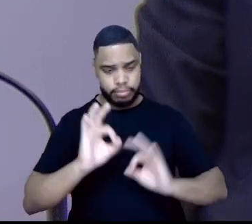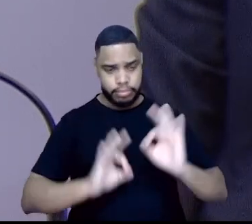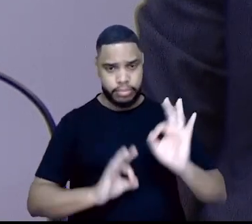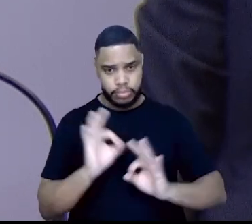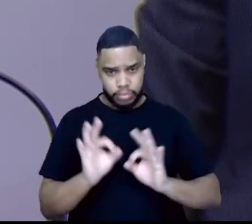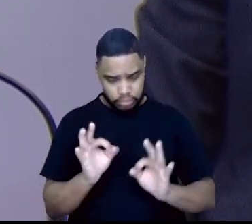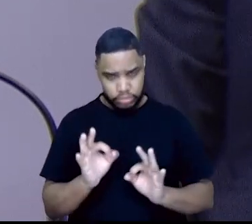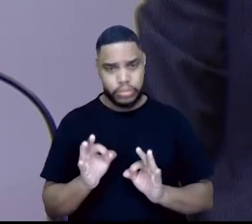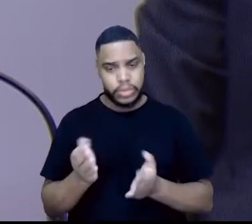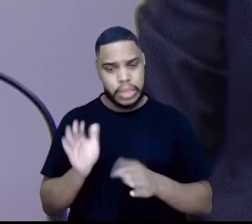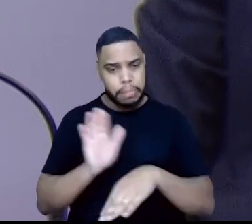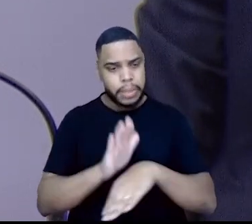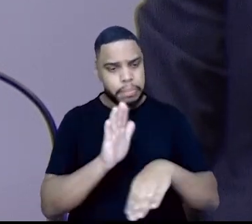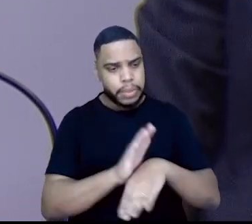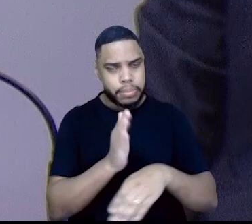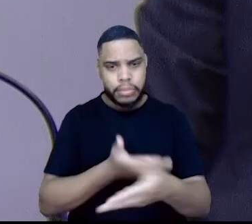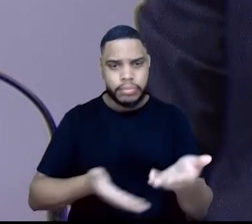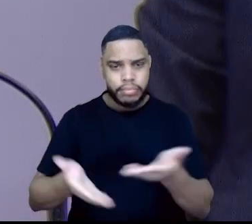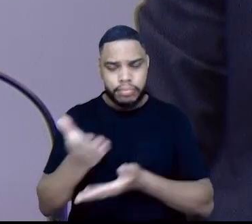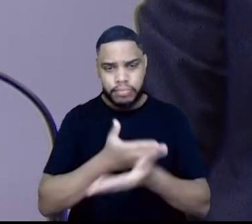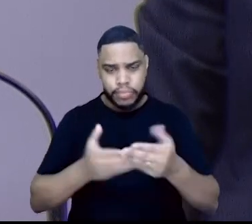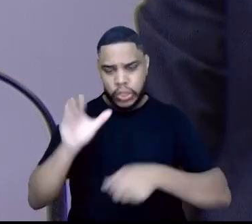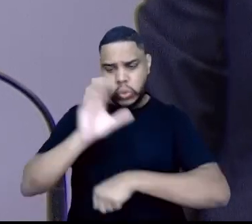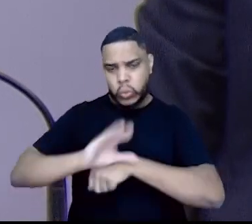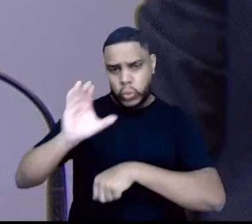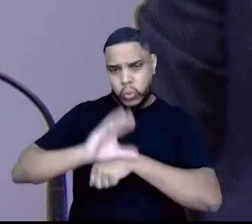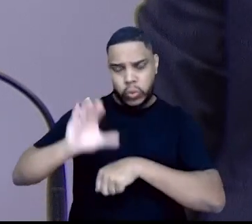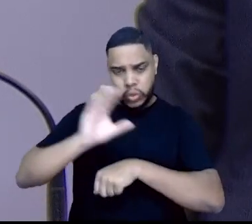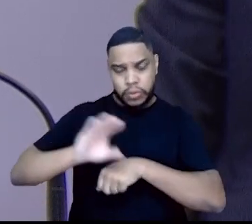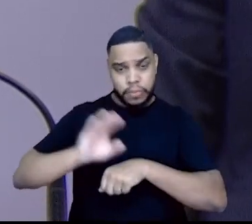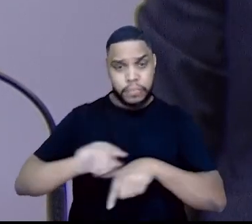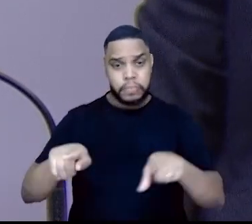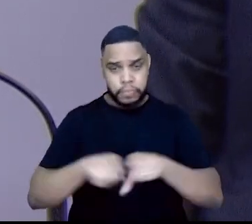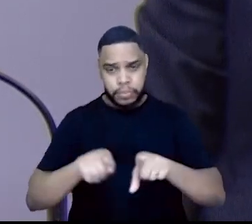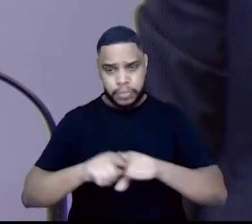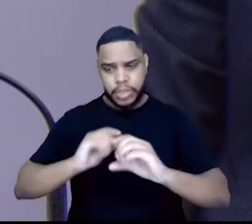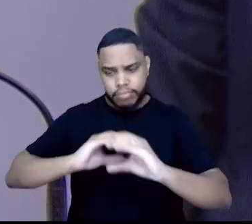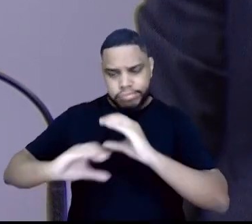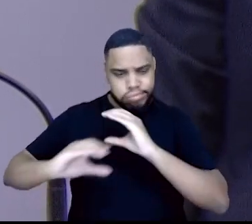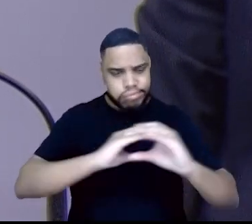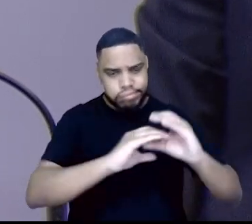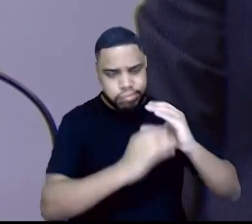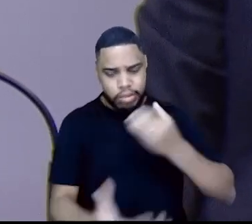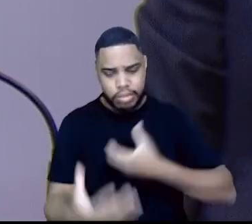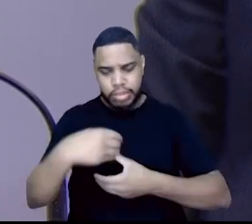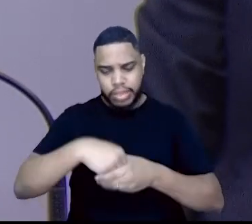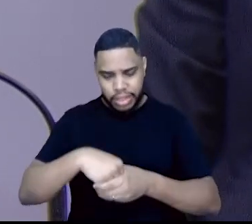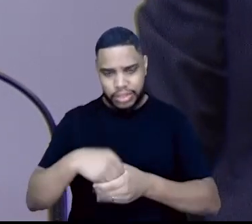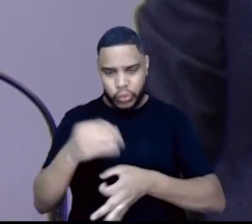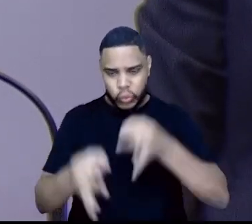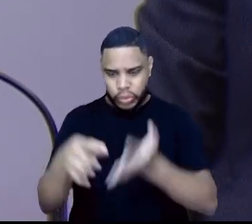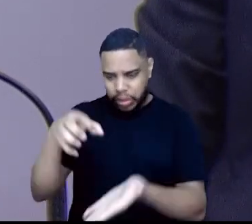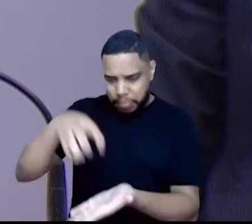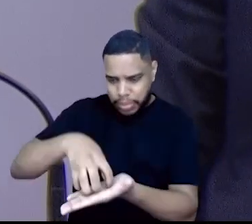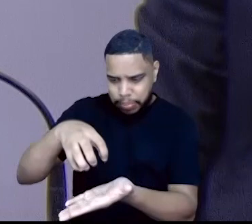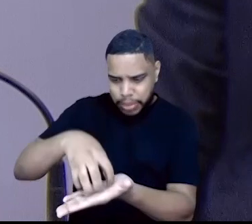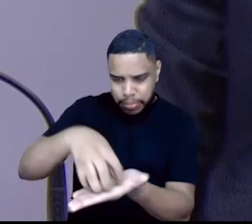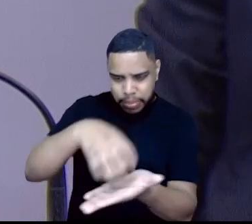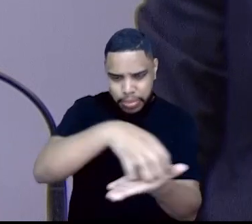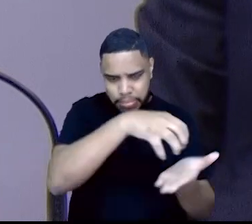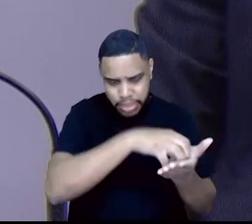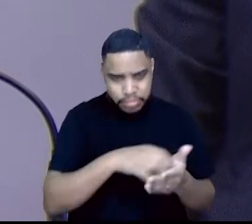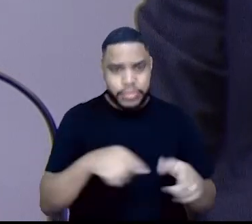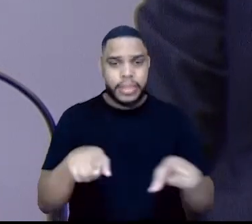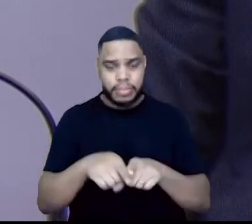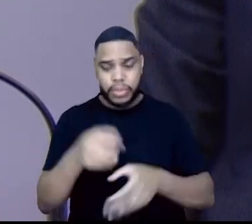ampla cooperação, capacitação e comunicação no âmbito dos Tribunais Regionais do Trabalho e da Justiça do Trabalho de